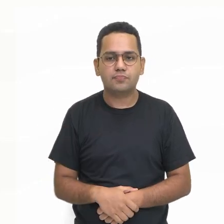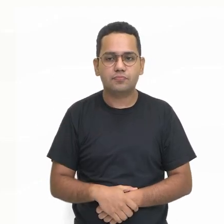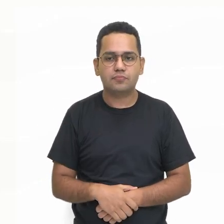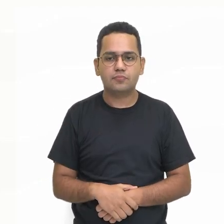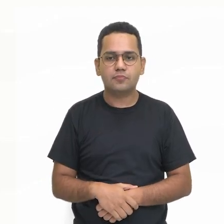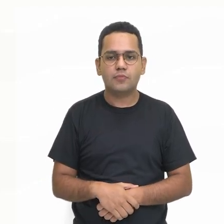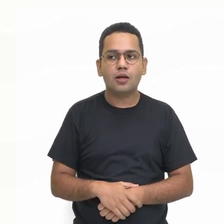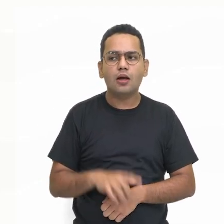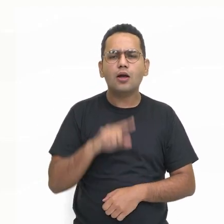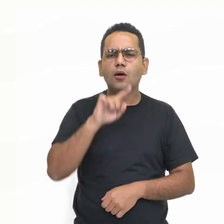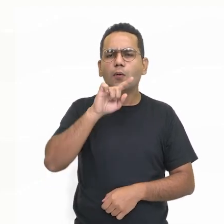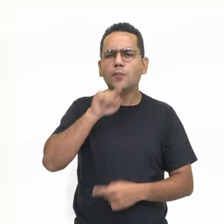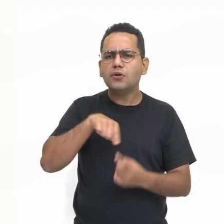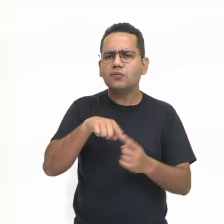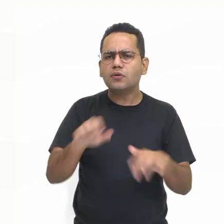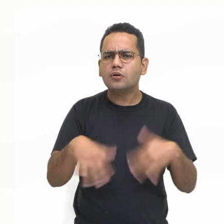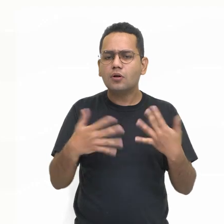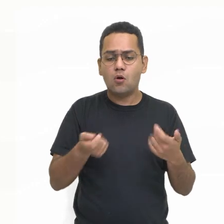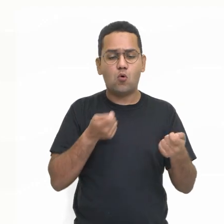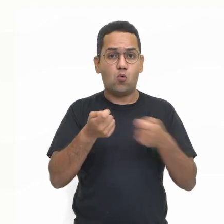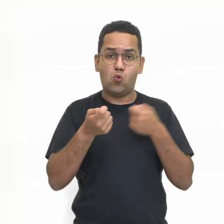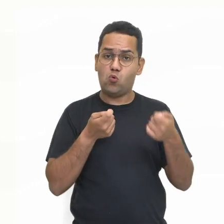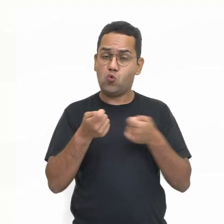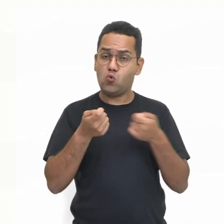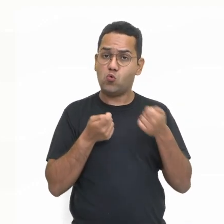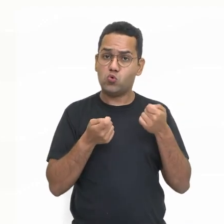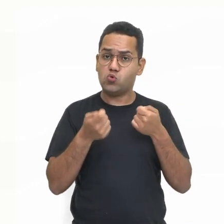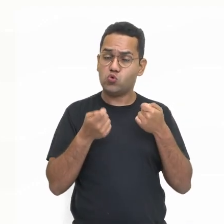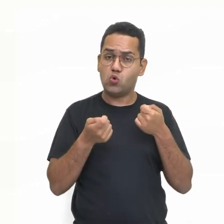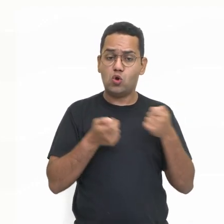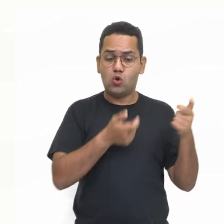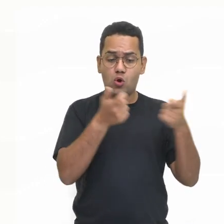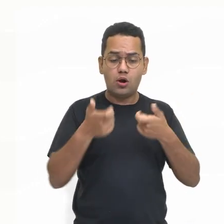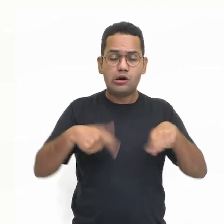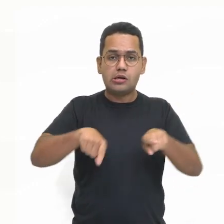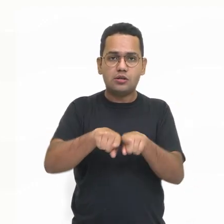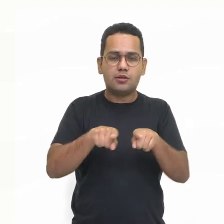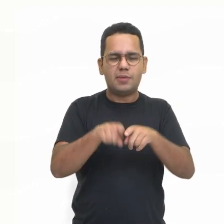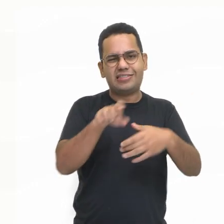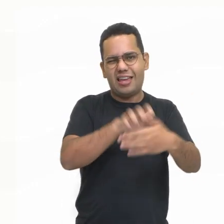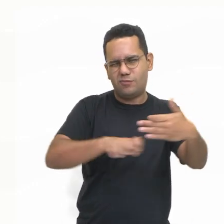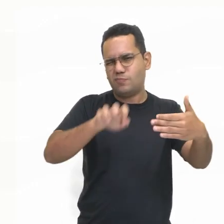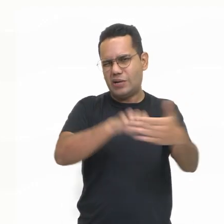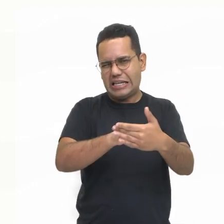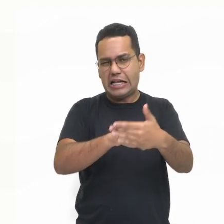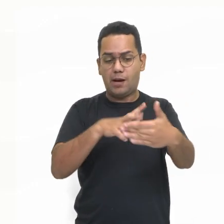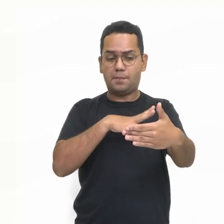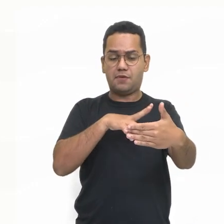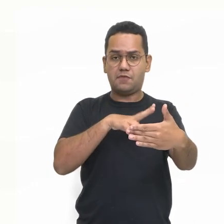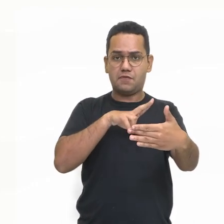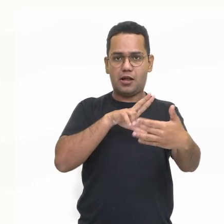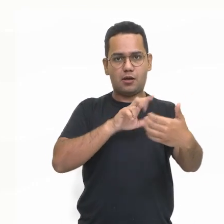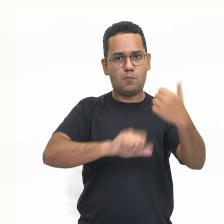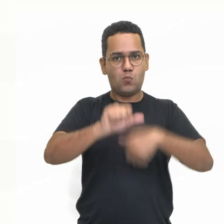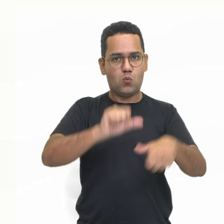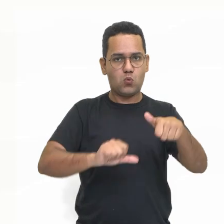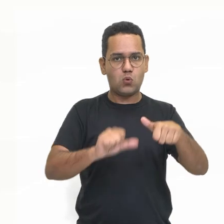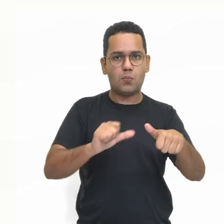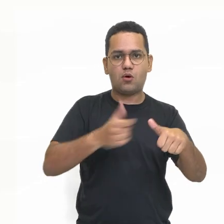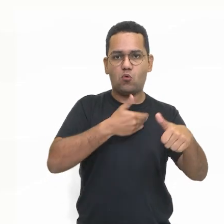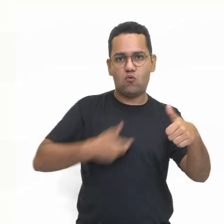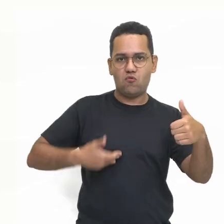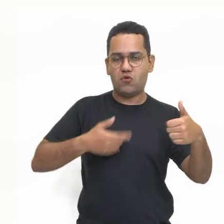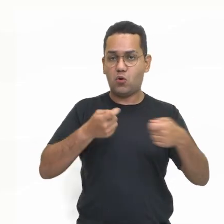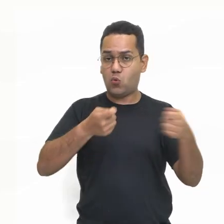o controle dessa zona e dessa indústria petrolífera, ok? Continuando, vamos verificar aqui a questão da